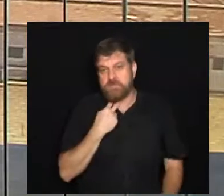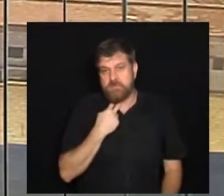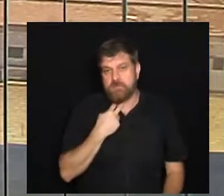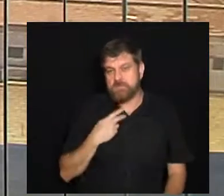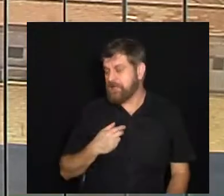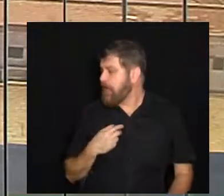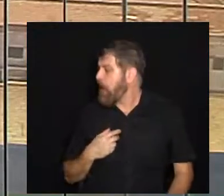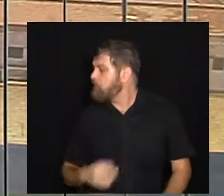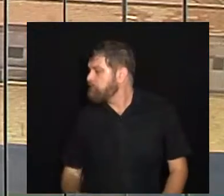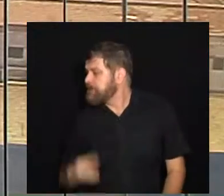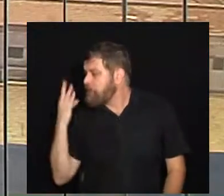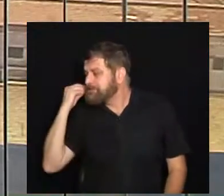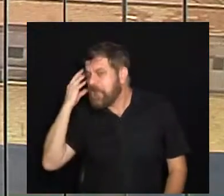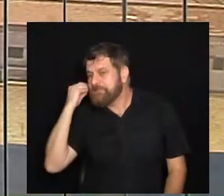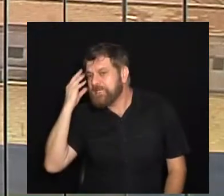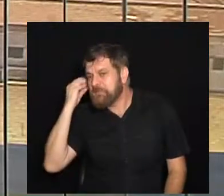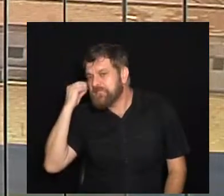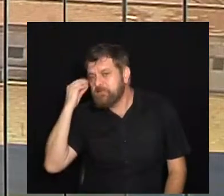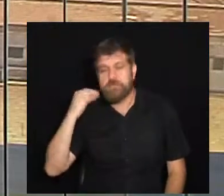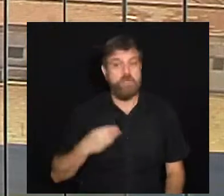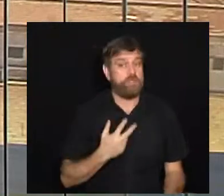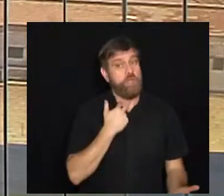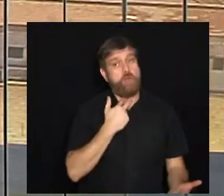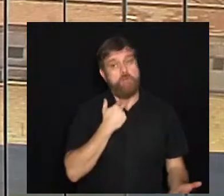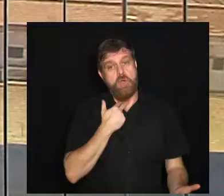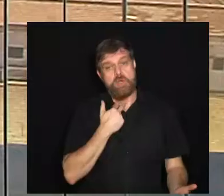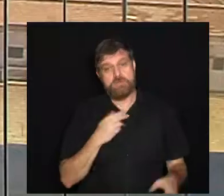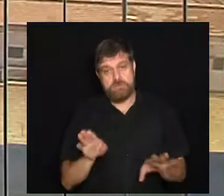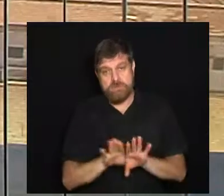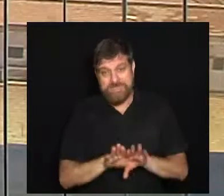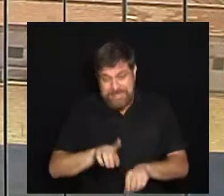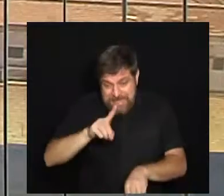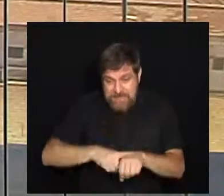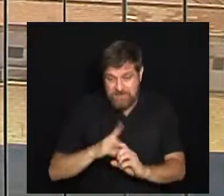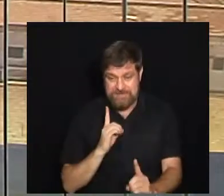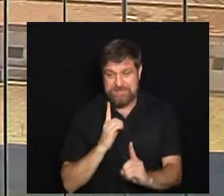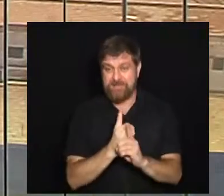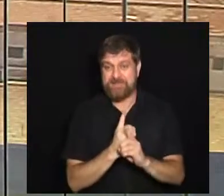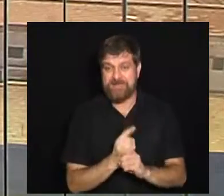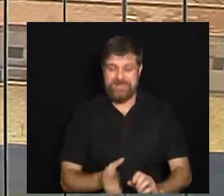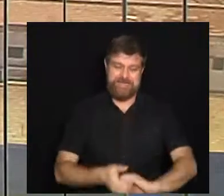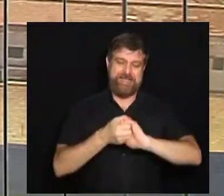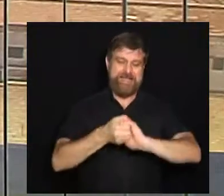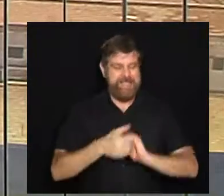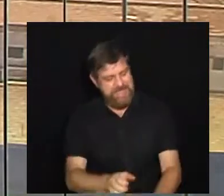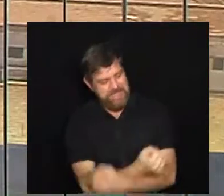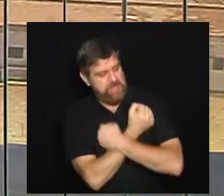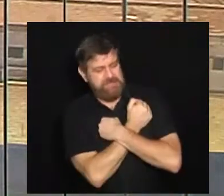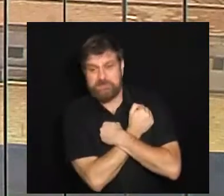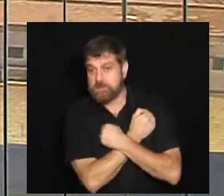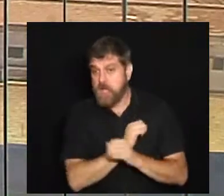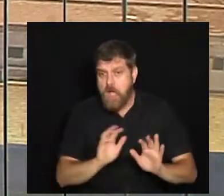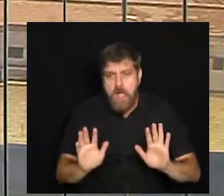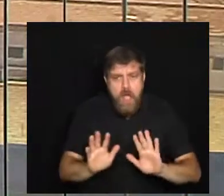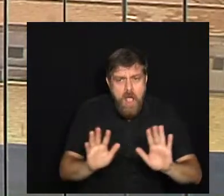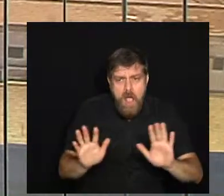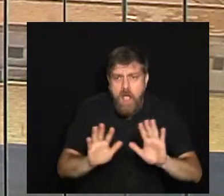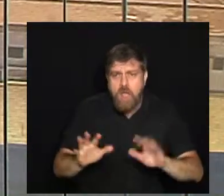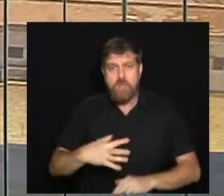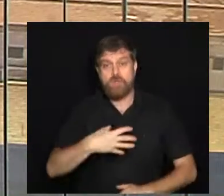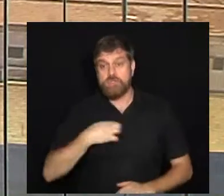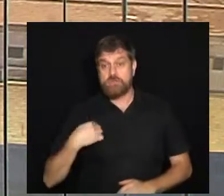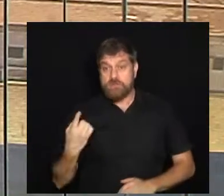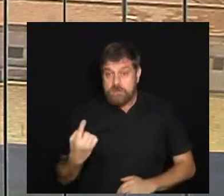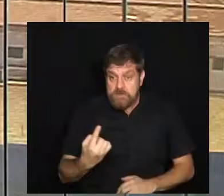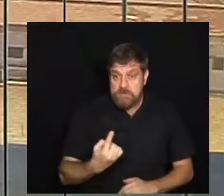sentar do lado da pessoa fica falando no ouvido um do outro né ah na hora que vocês se encontrarem nada de se cumprimentar se abraçar são novos modos de